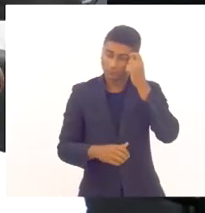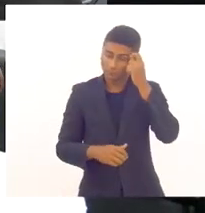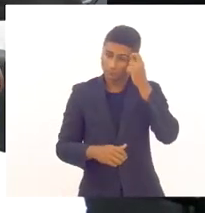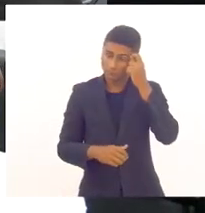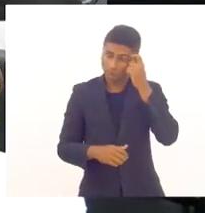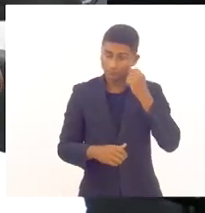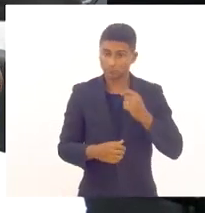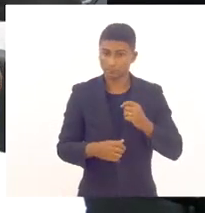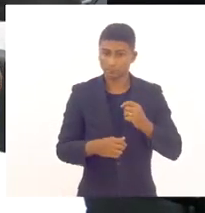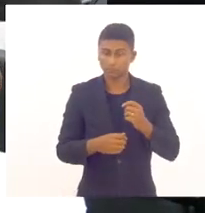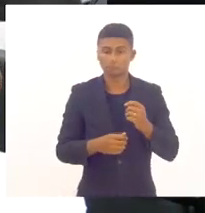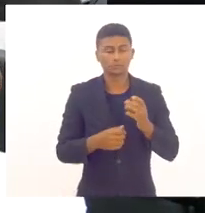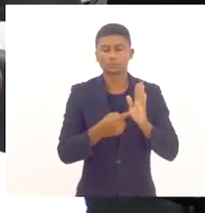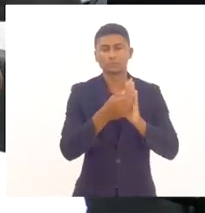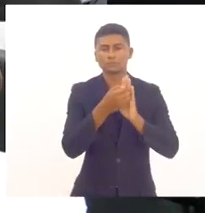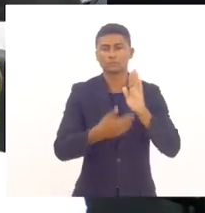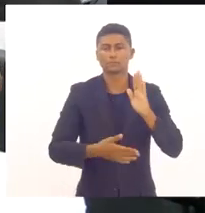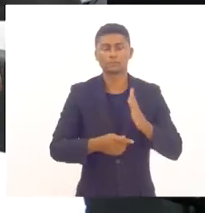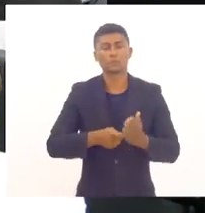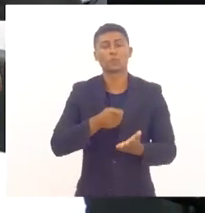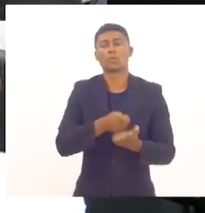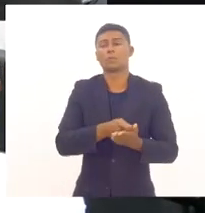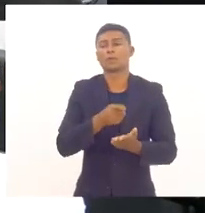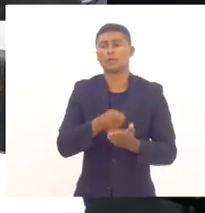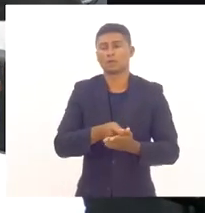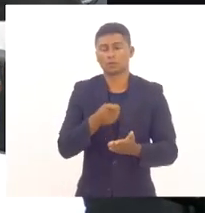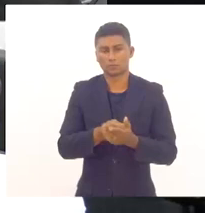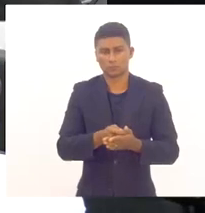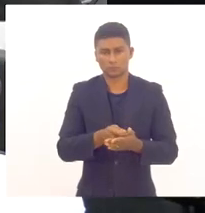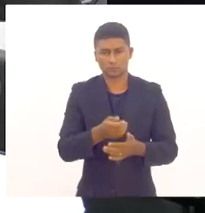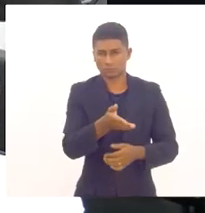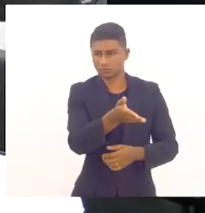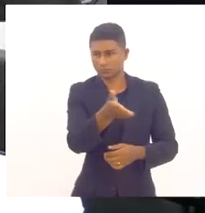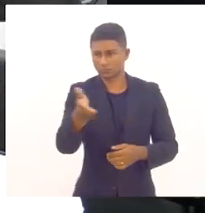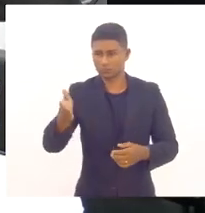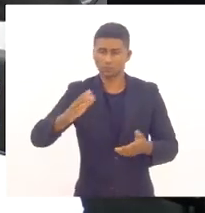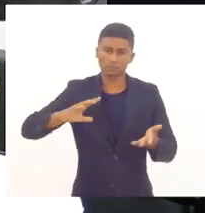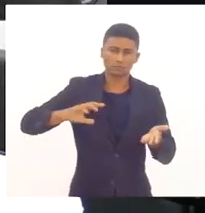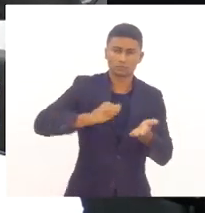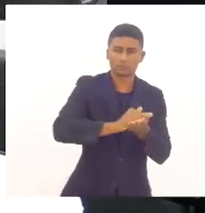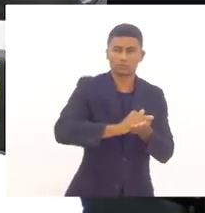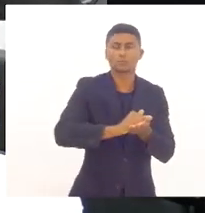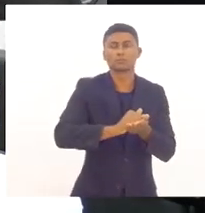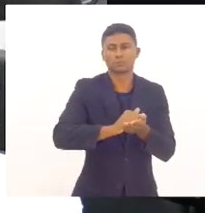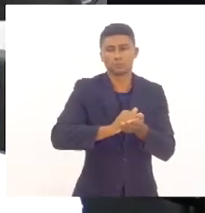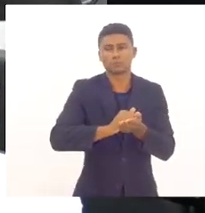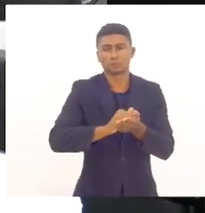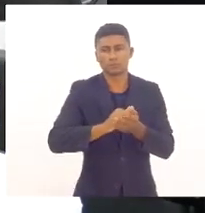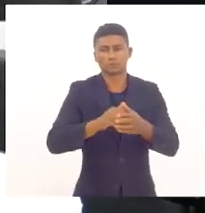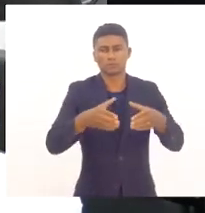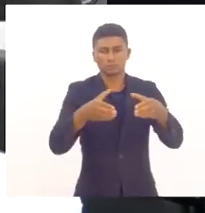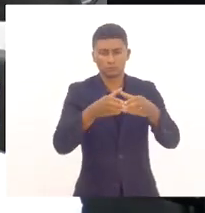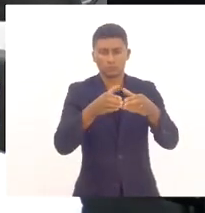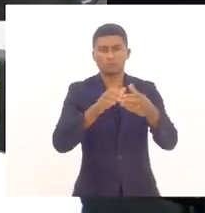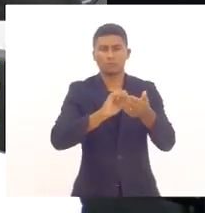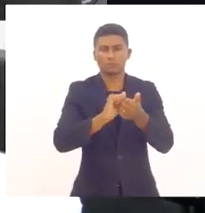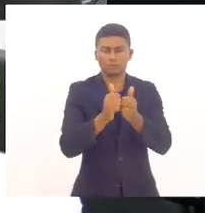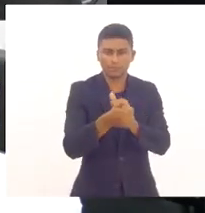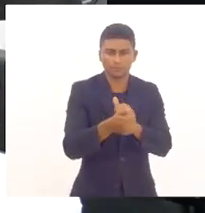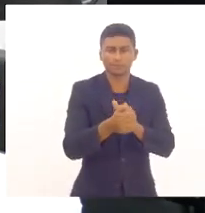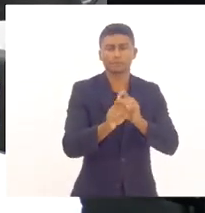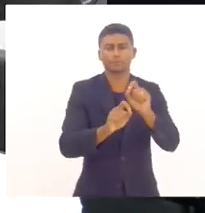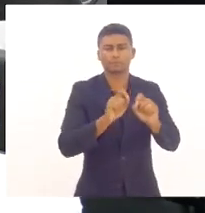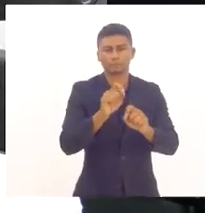98, obrigatório 98. O registro em entidade de administração estadual de desporto, tipificada